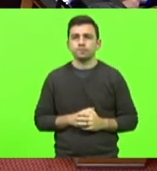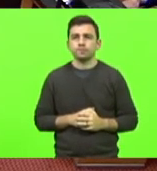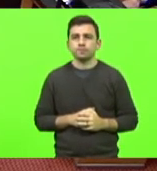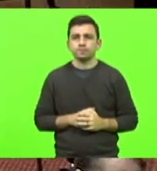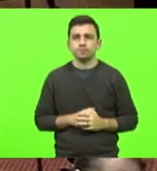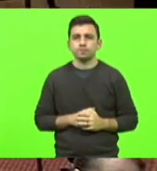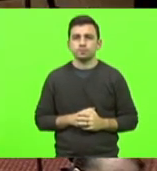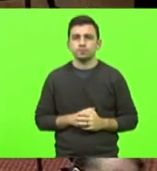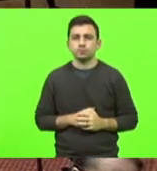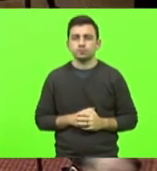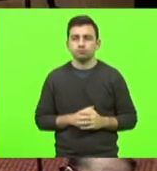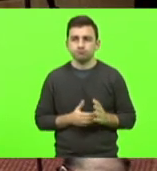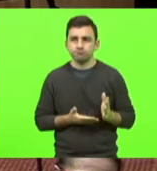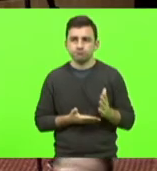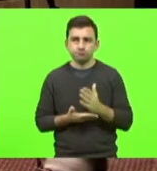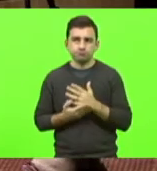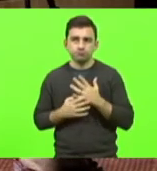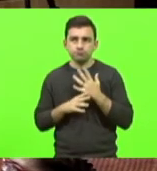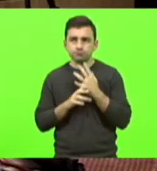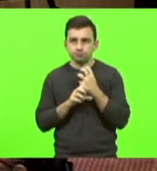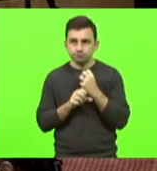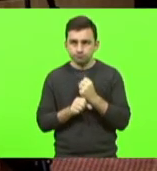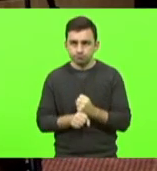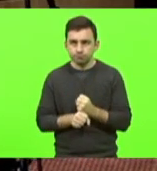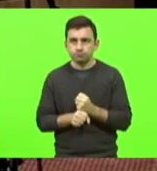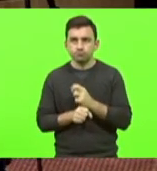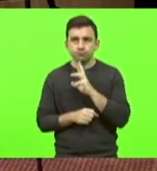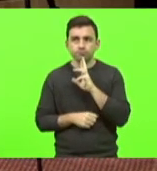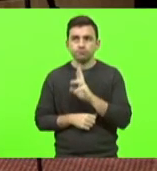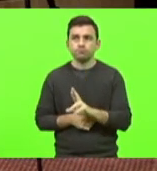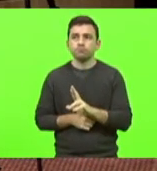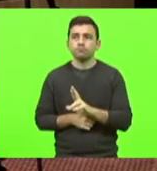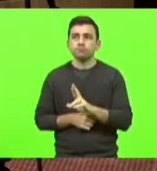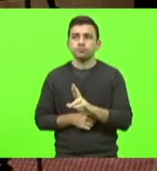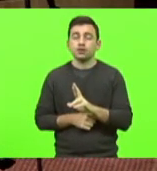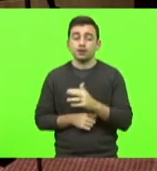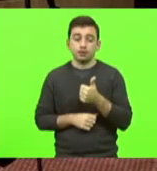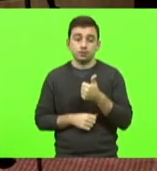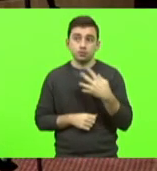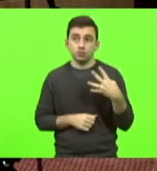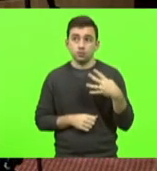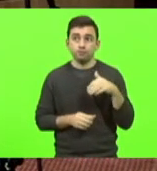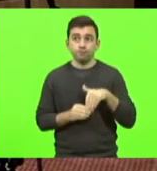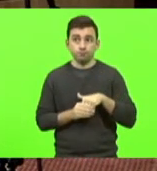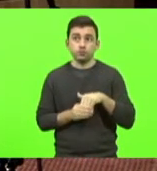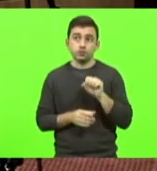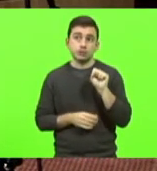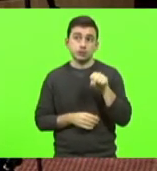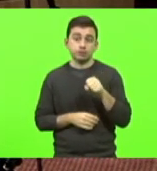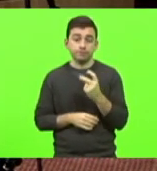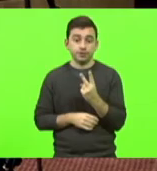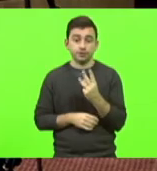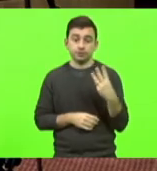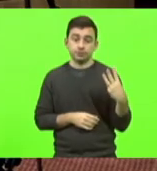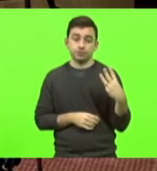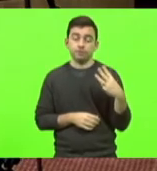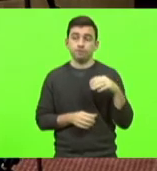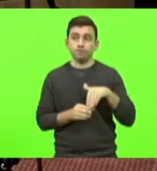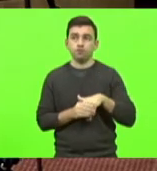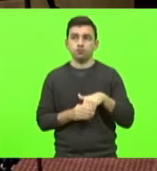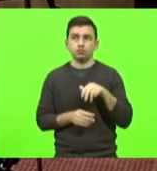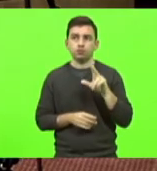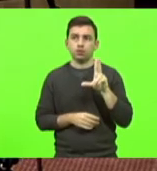e quando o resultado há 14 volto sim 23 votos não está